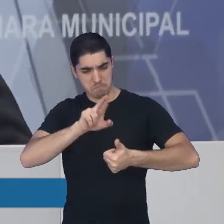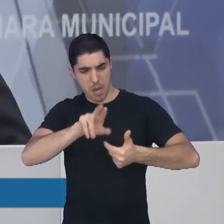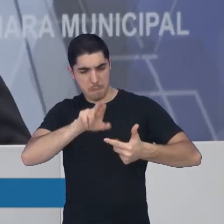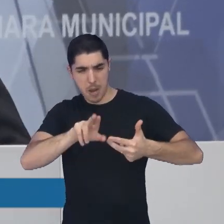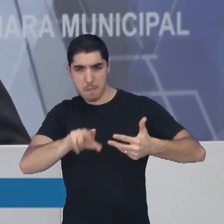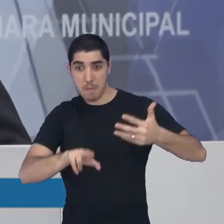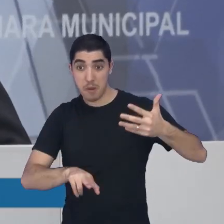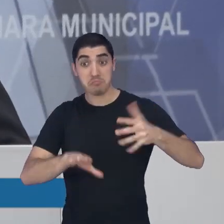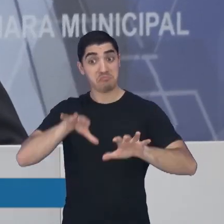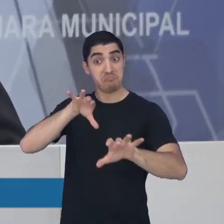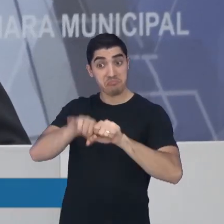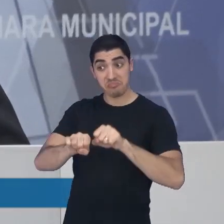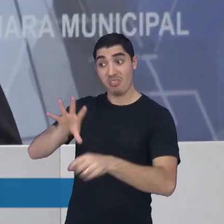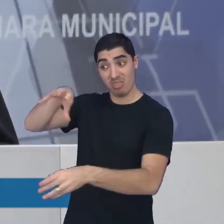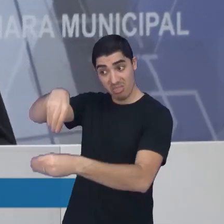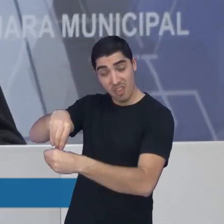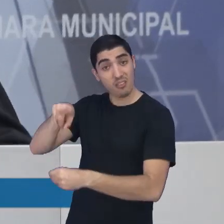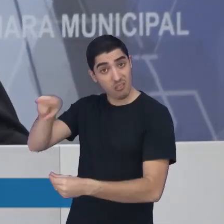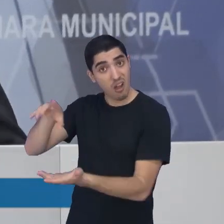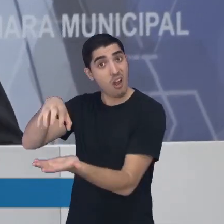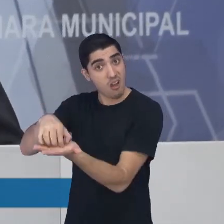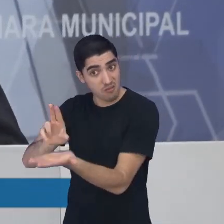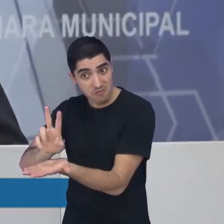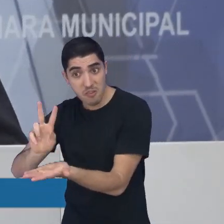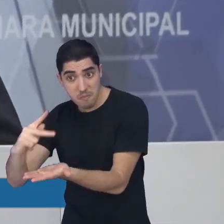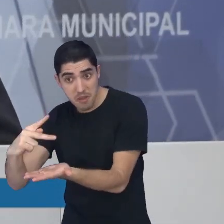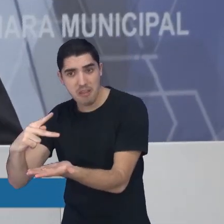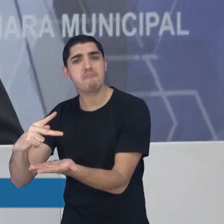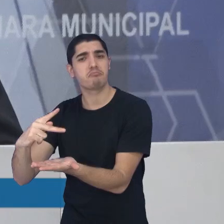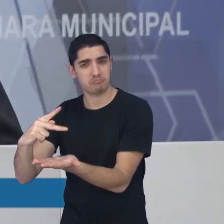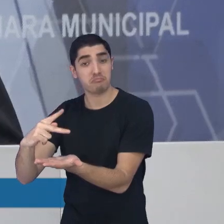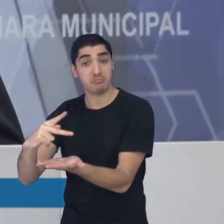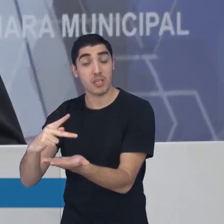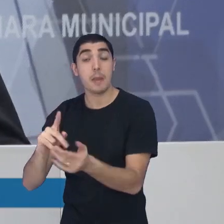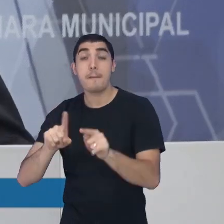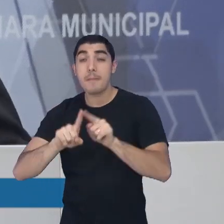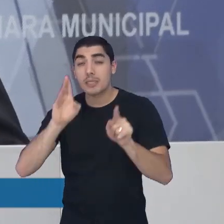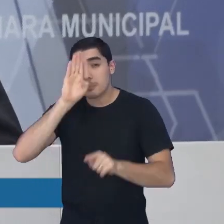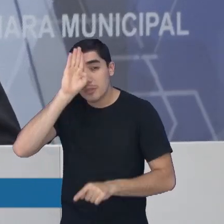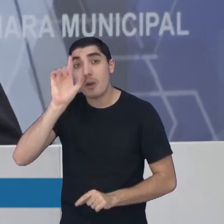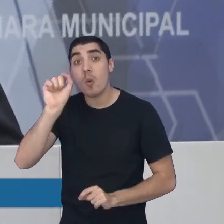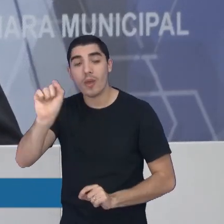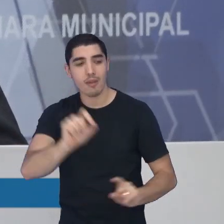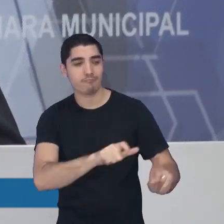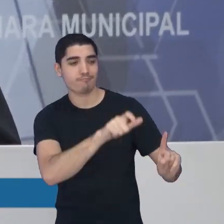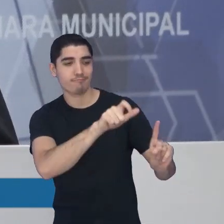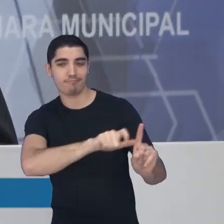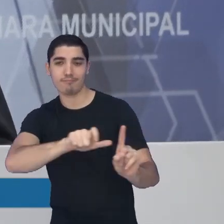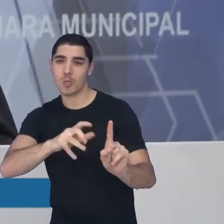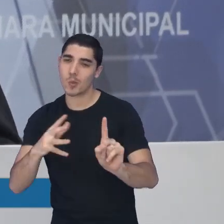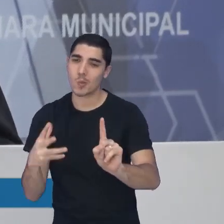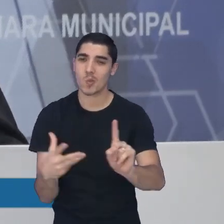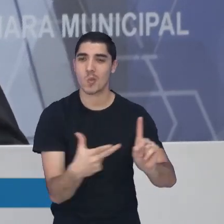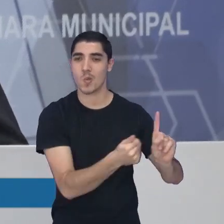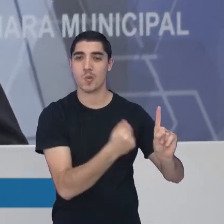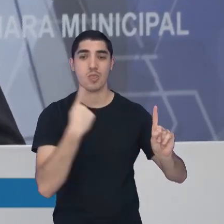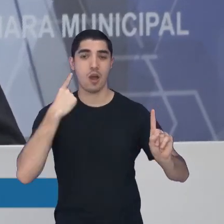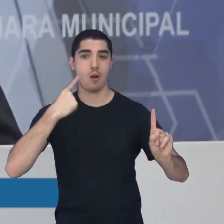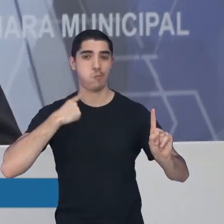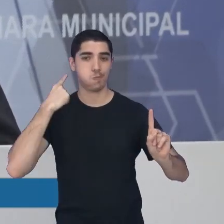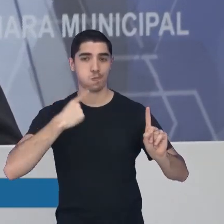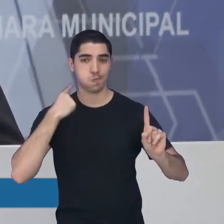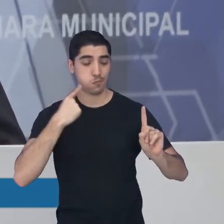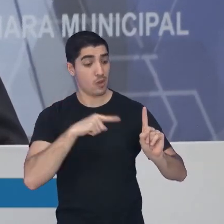hoje desembargadores, mas, acima de tudo, formou advogados, formou seres